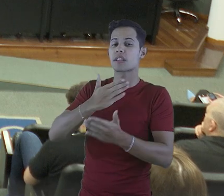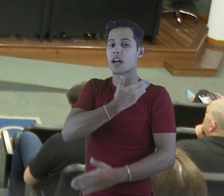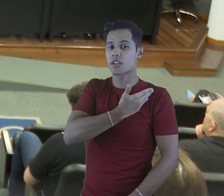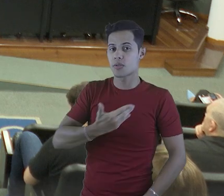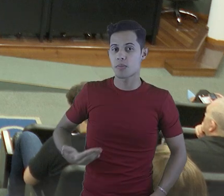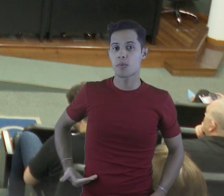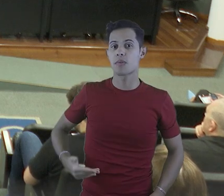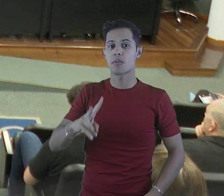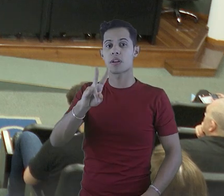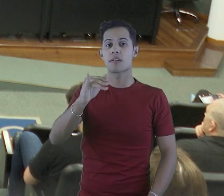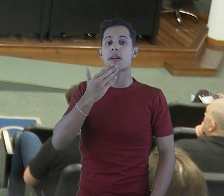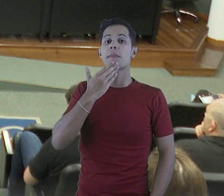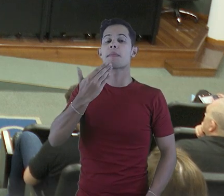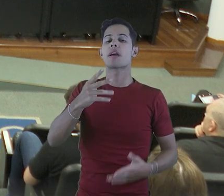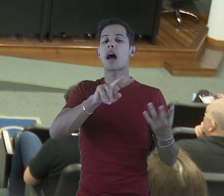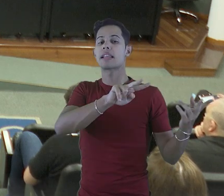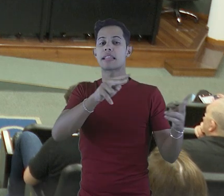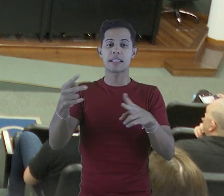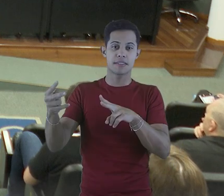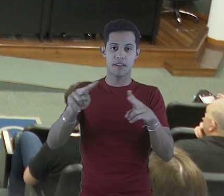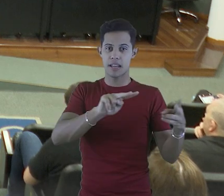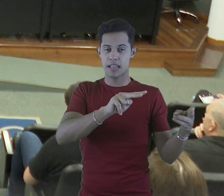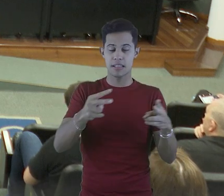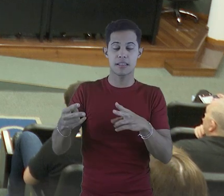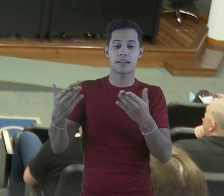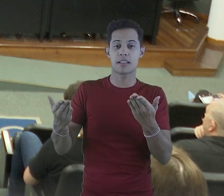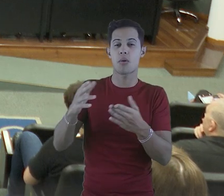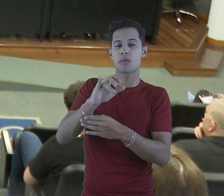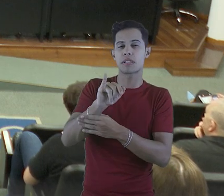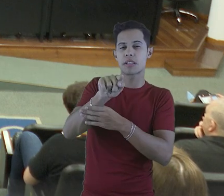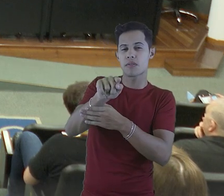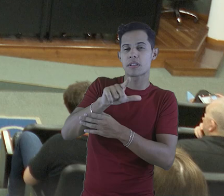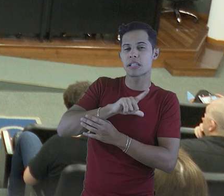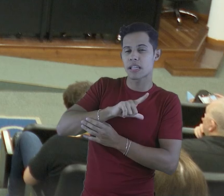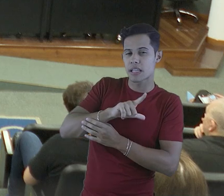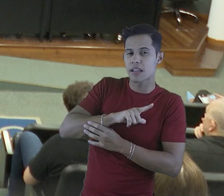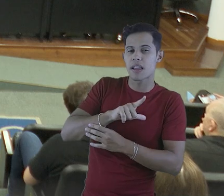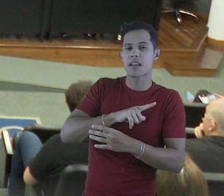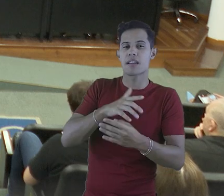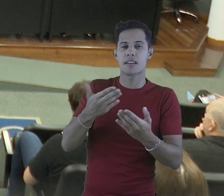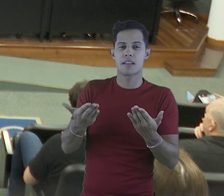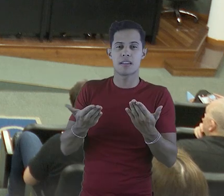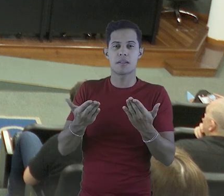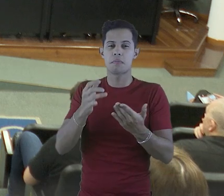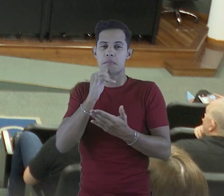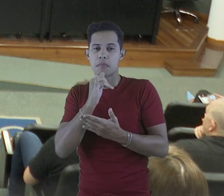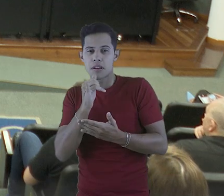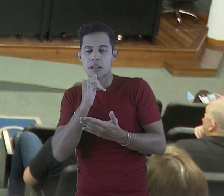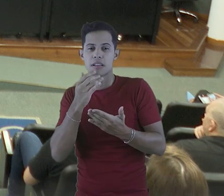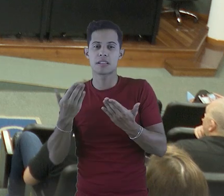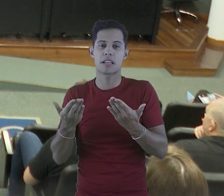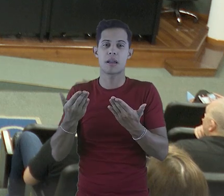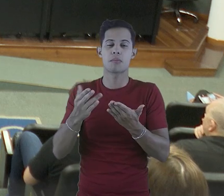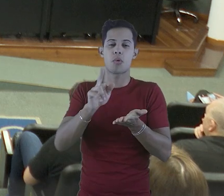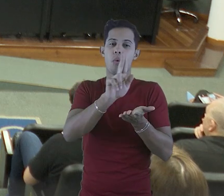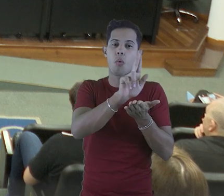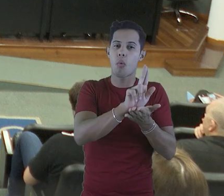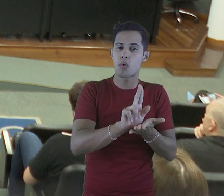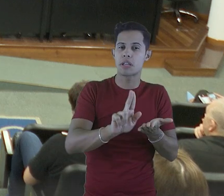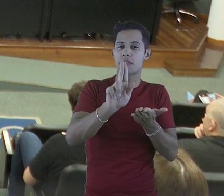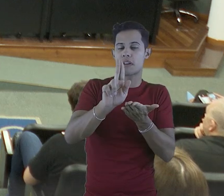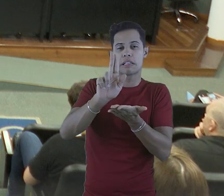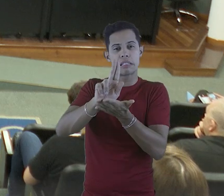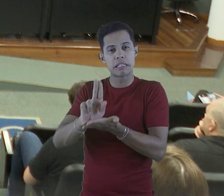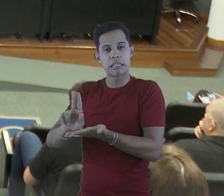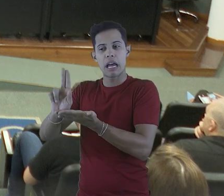execução descentralizada da atividade pública que exija essa transferência então se você tem uma execução descentralizada isso é muito comum